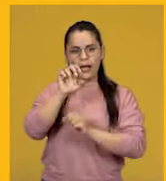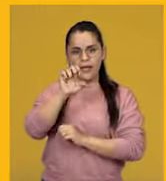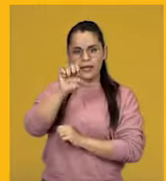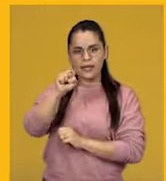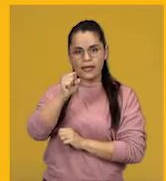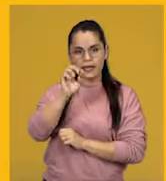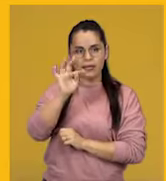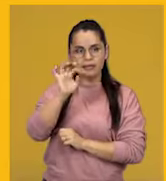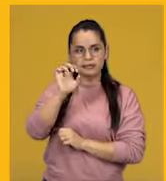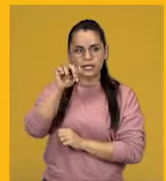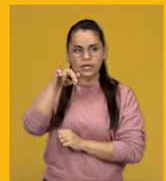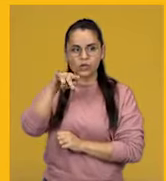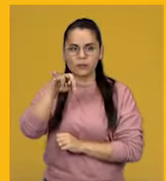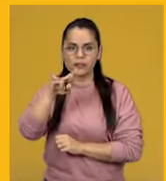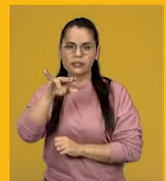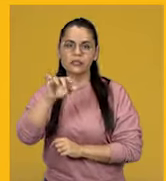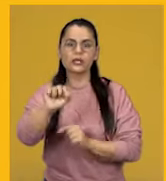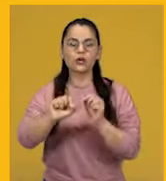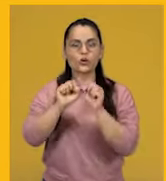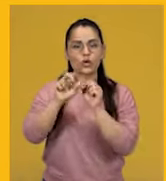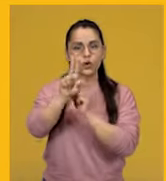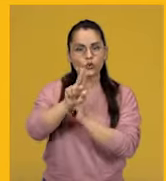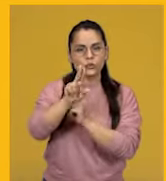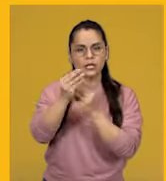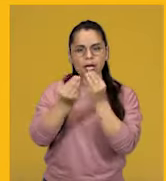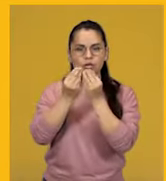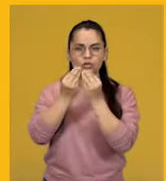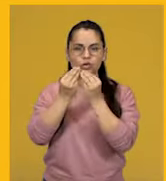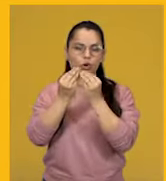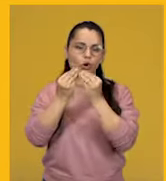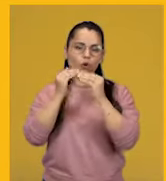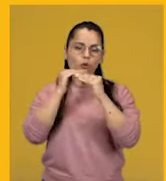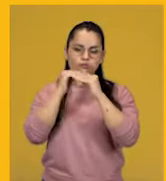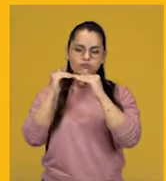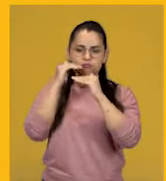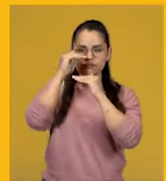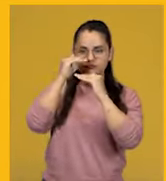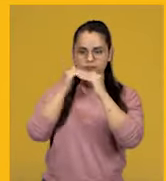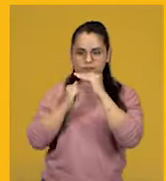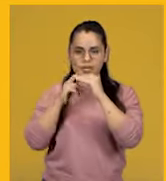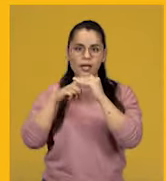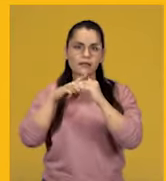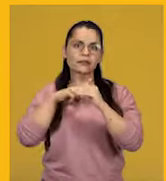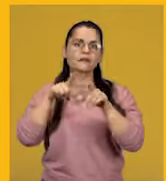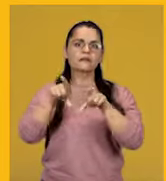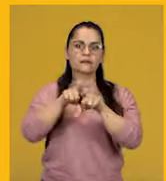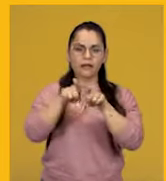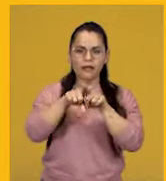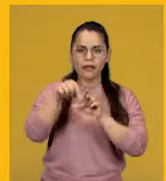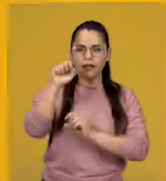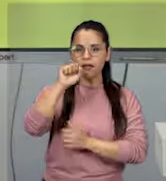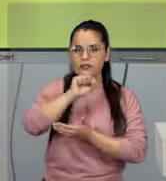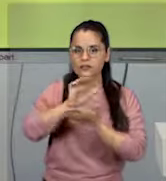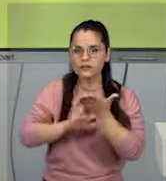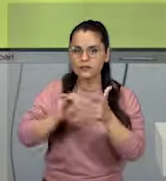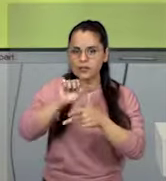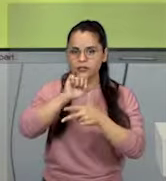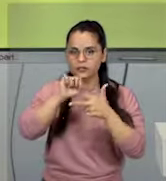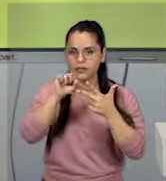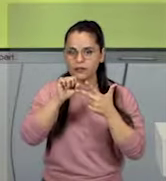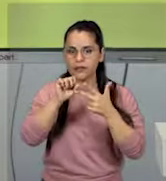associada as equações termoquímicas e resolver algumas questões do Enem essa é a primeira